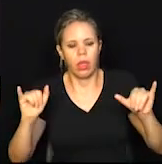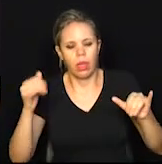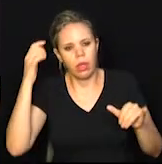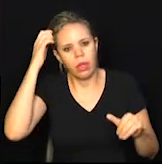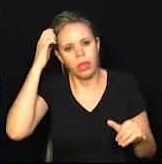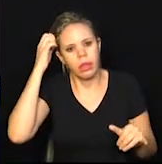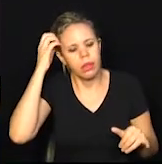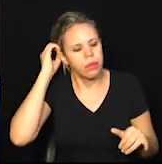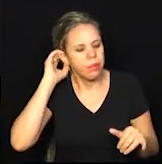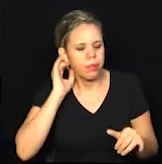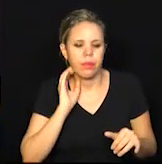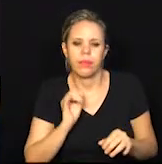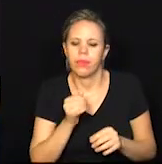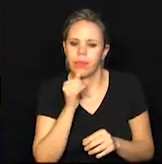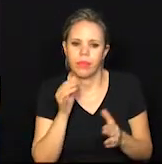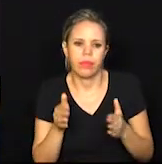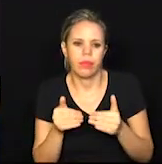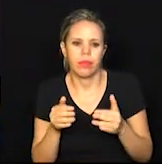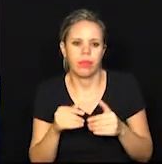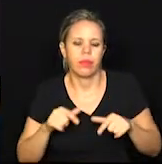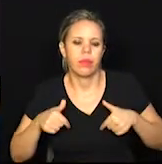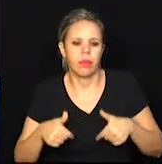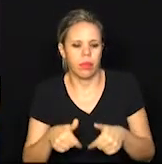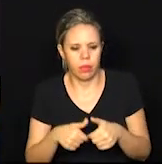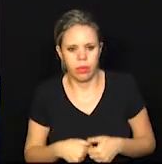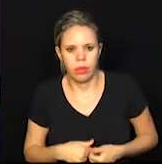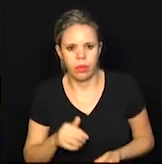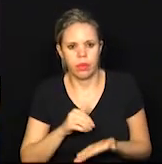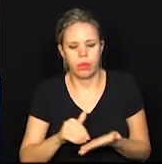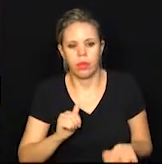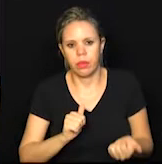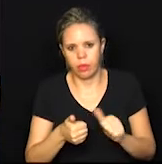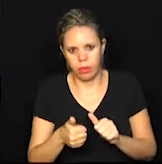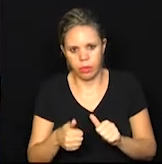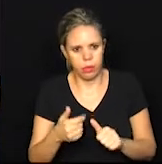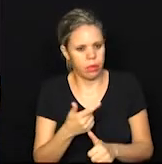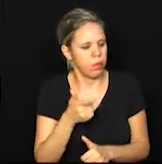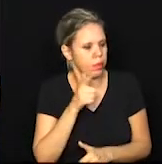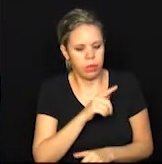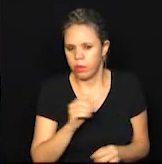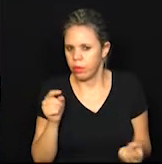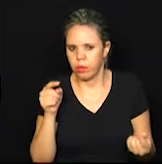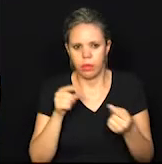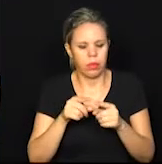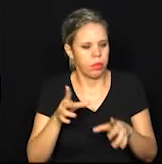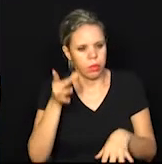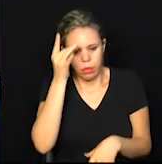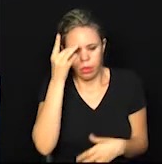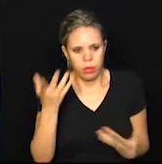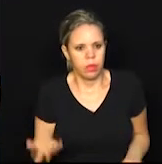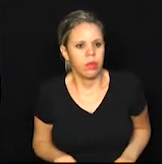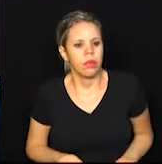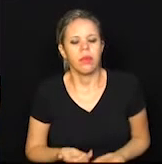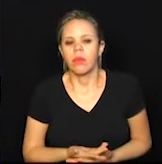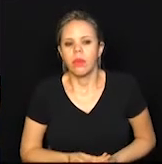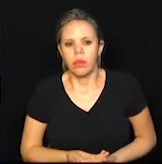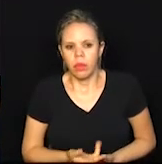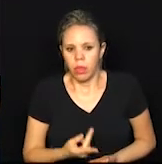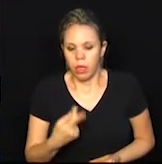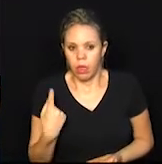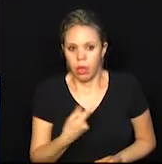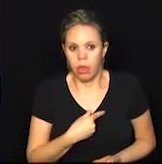com algumas ações que a Secretaria de Esporte não consegue absorver. Agora, só para a